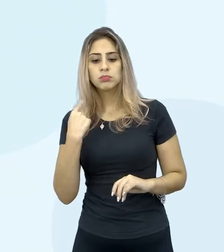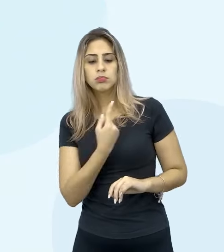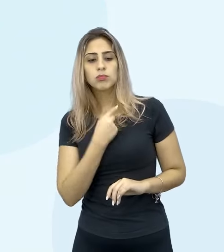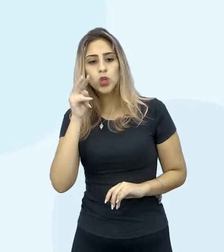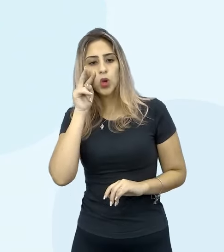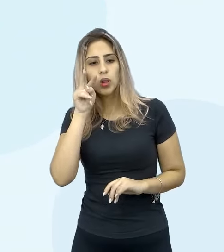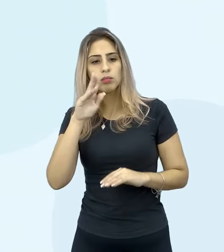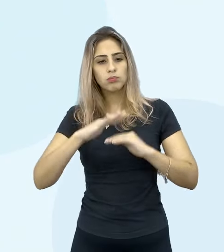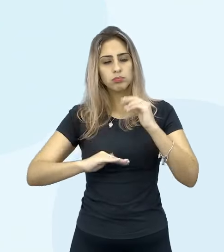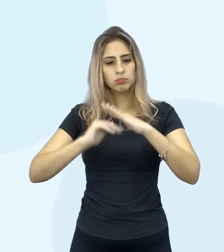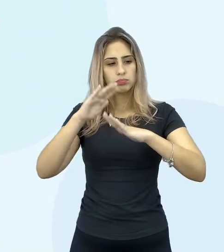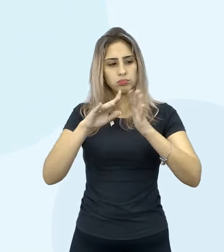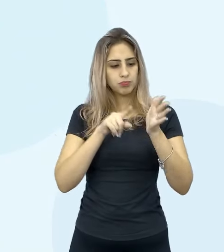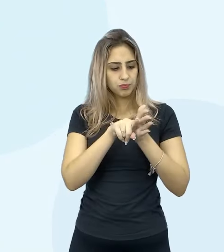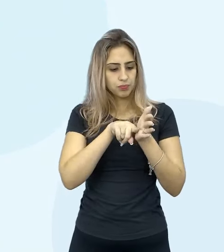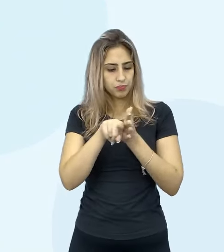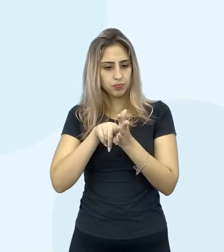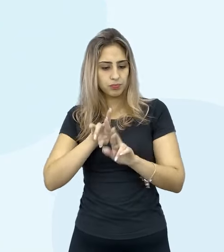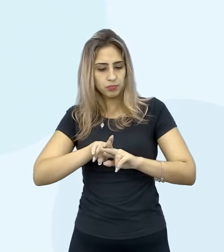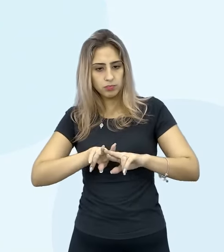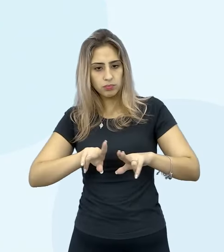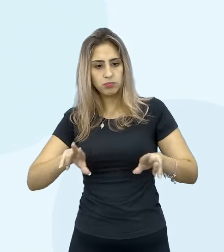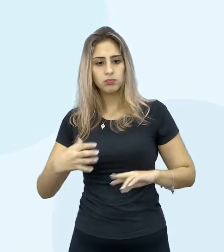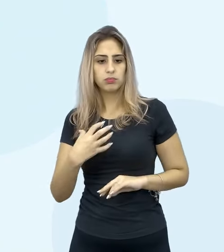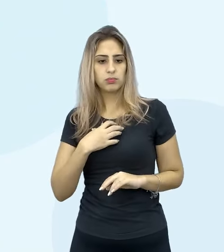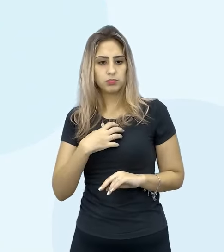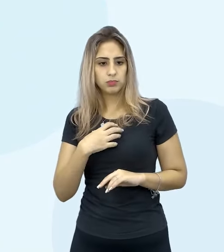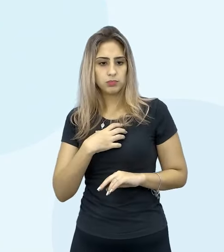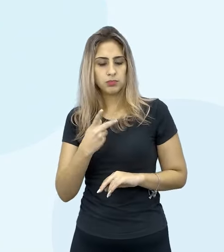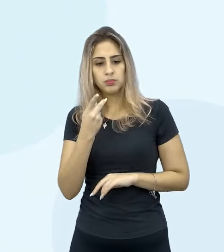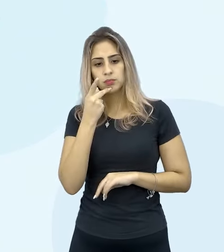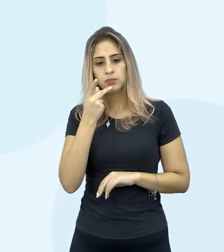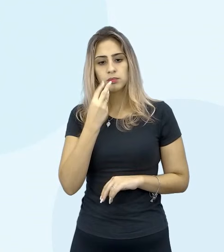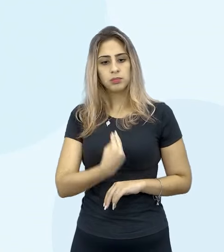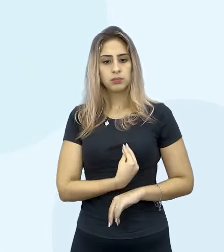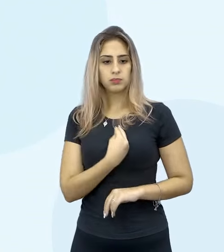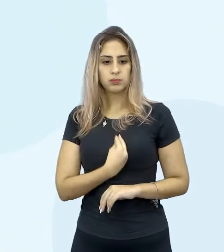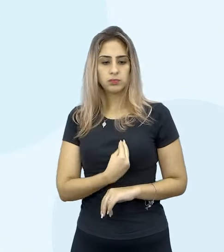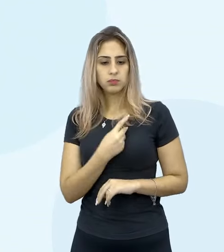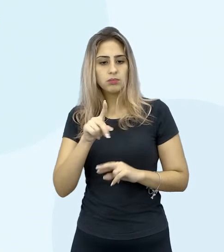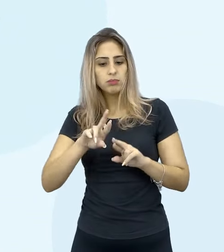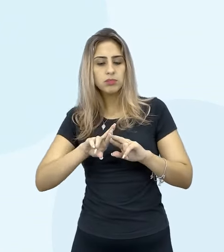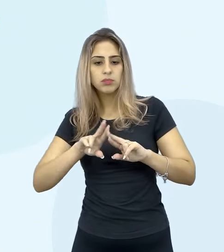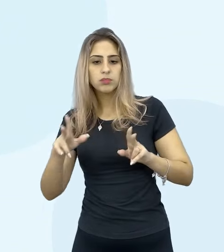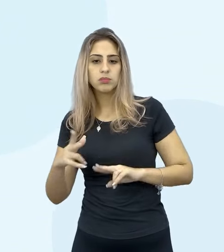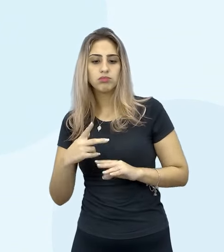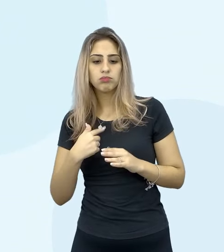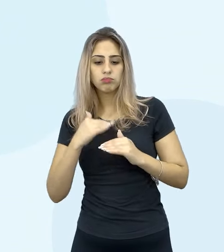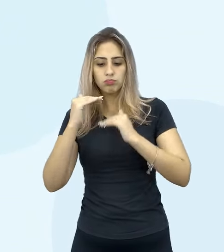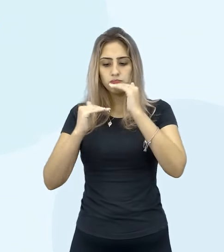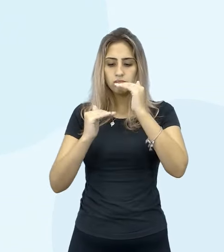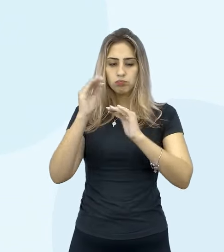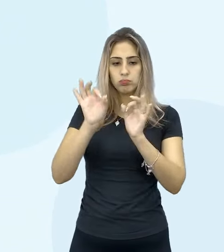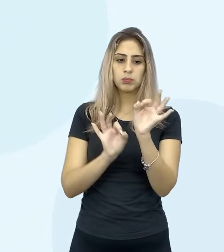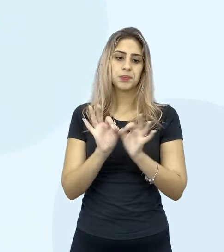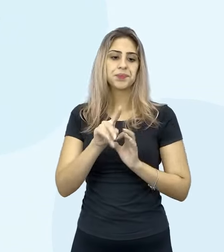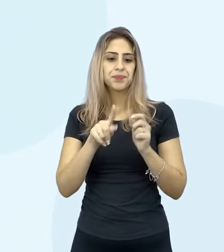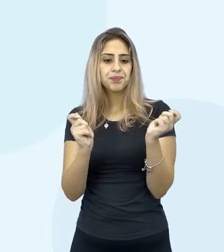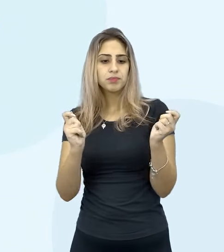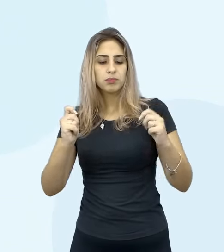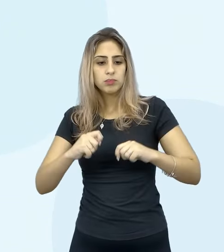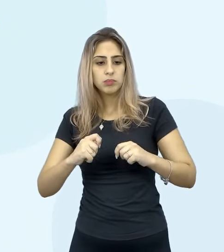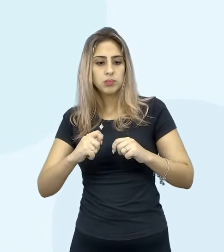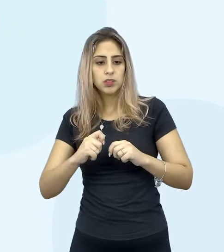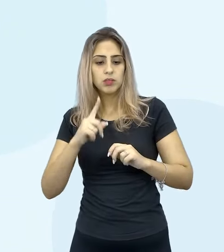as habilidades, analisar as diversas formas de manifestação da vida em seus diferentes níveis de organização, é possível